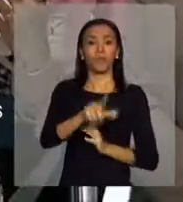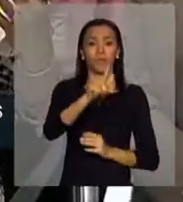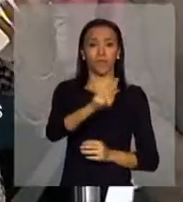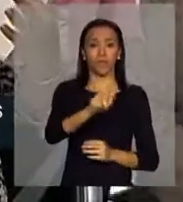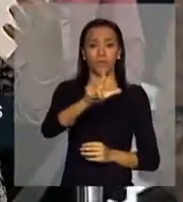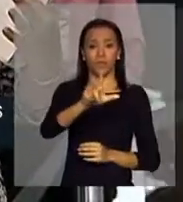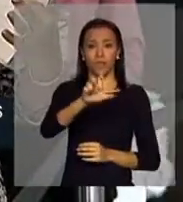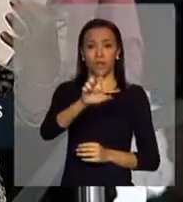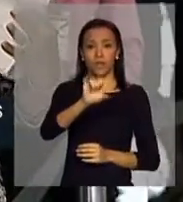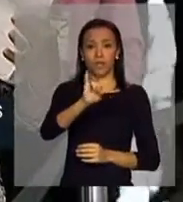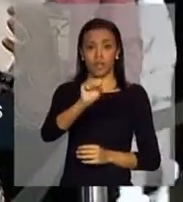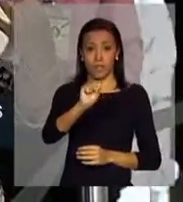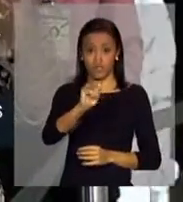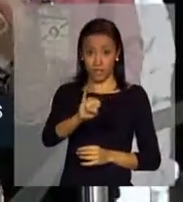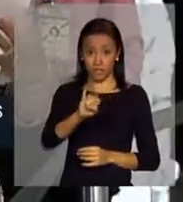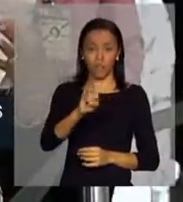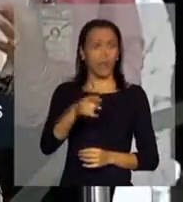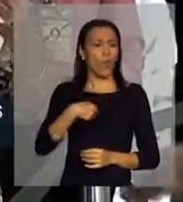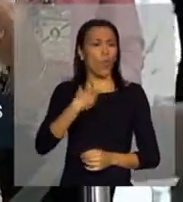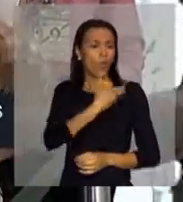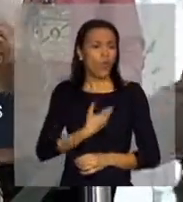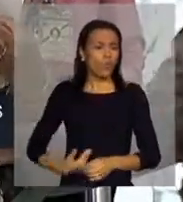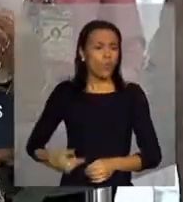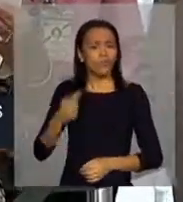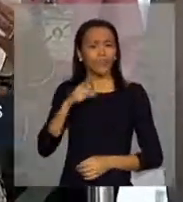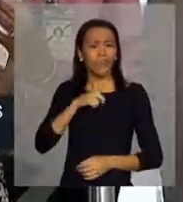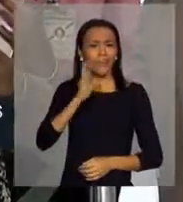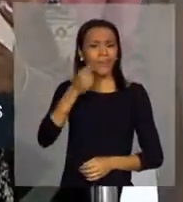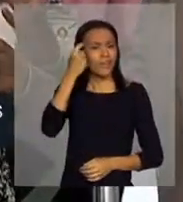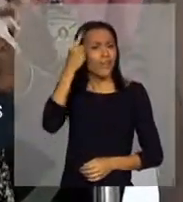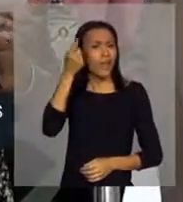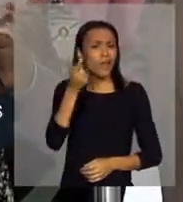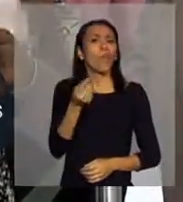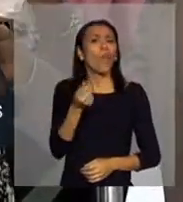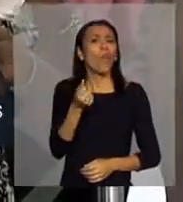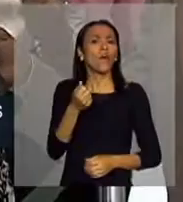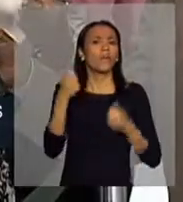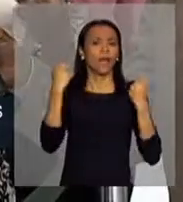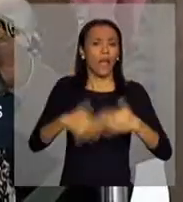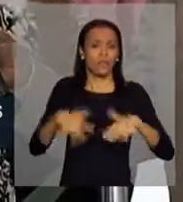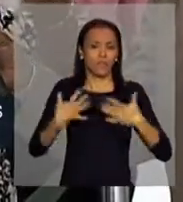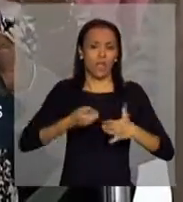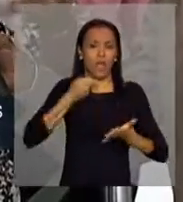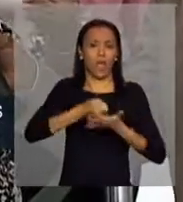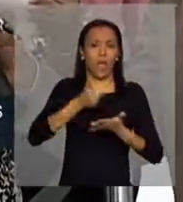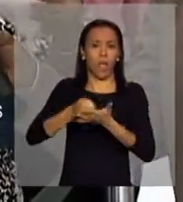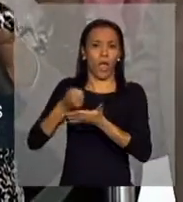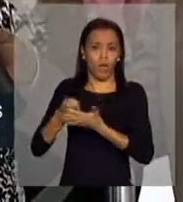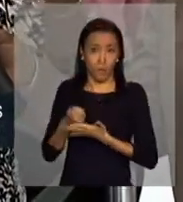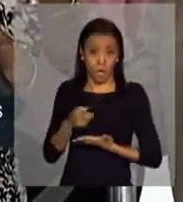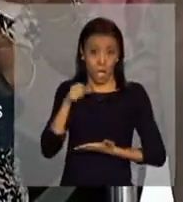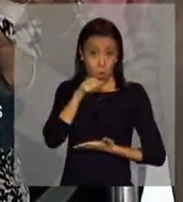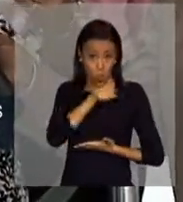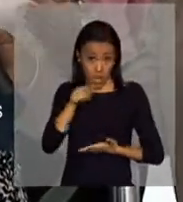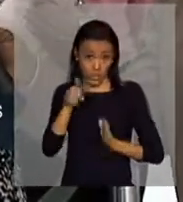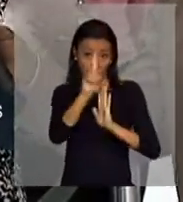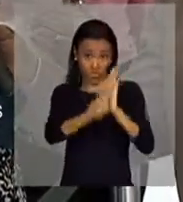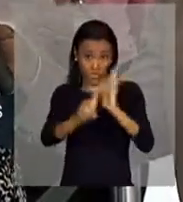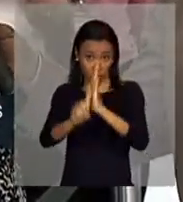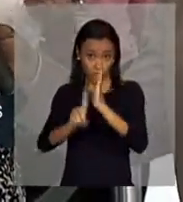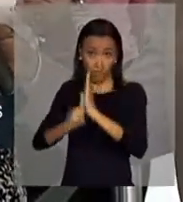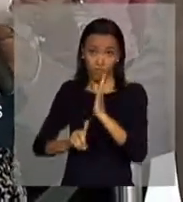já tem ideia, o governo já tem ideia do valor que vai ser necessário ser gasto com esses direitos, no